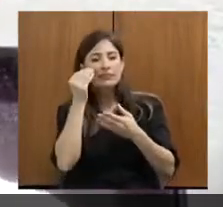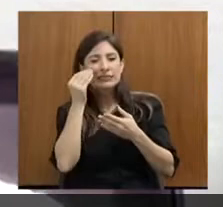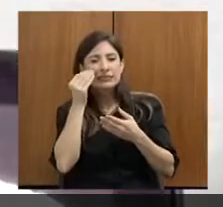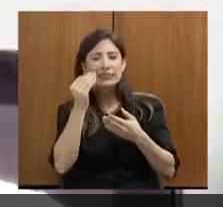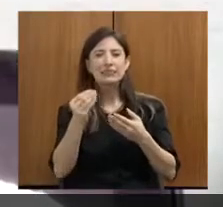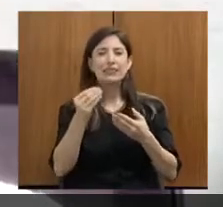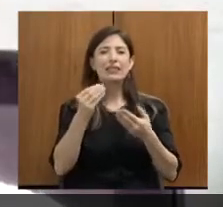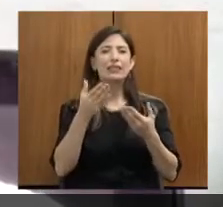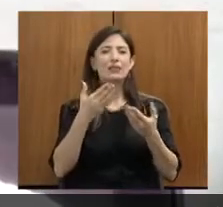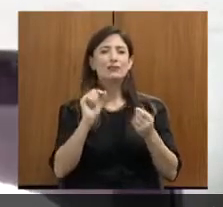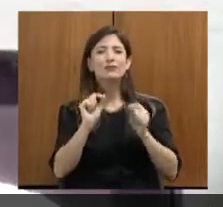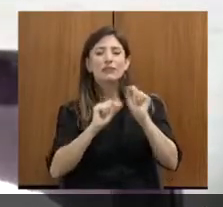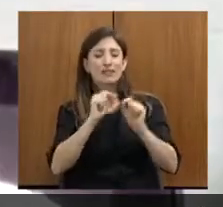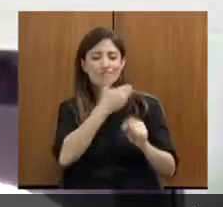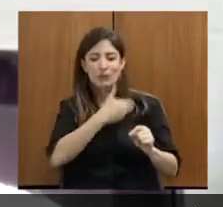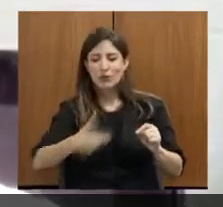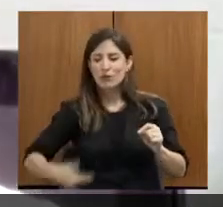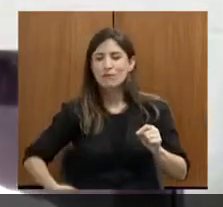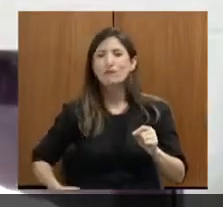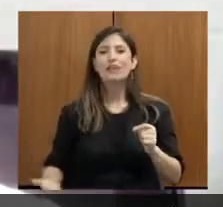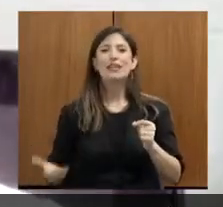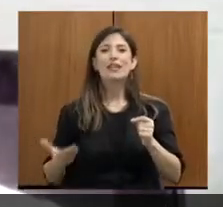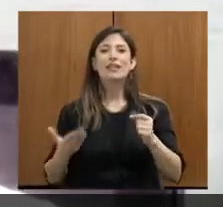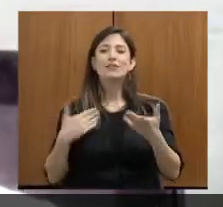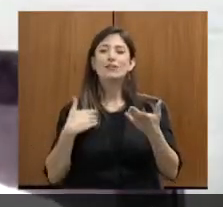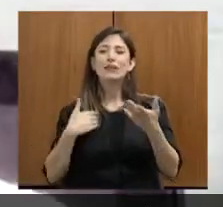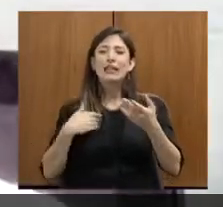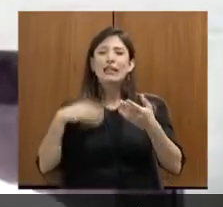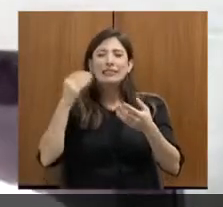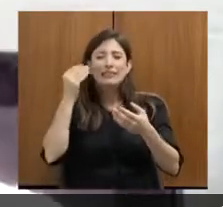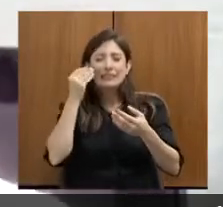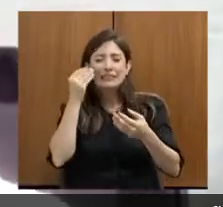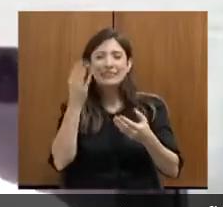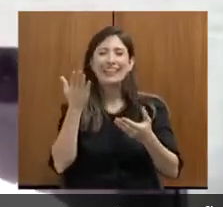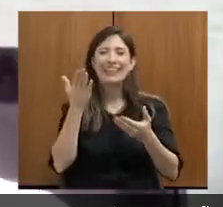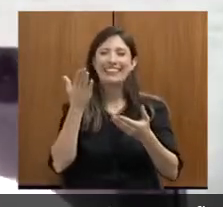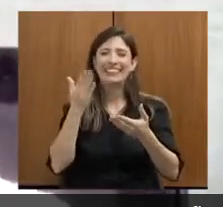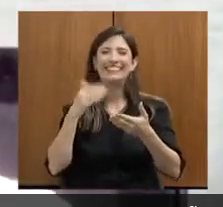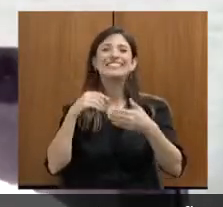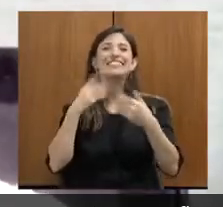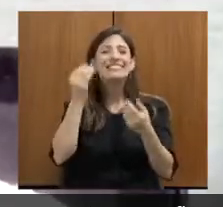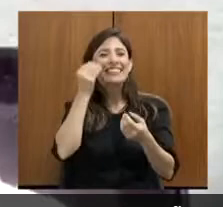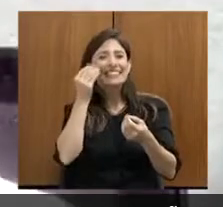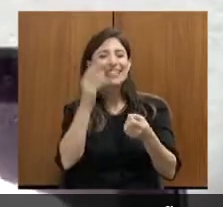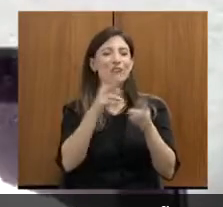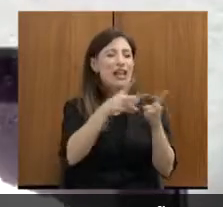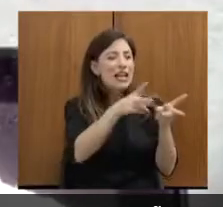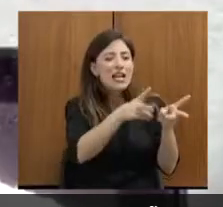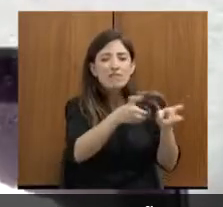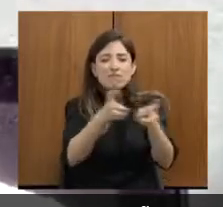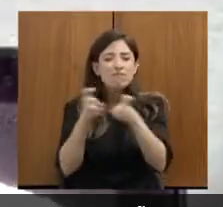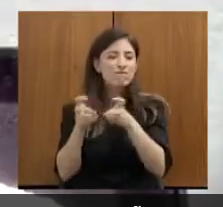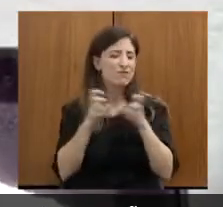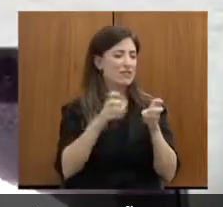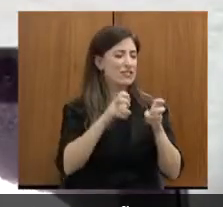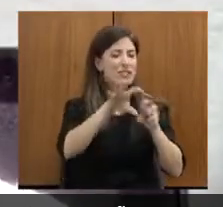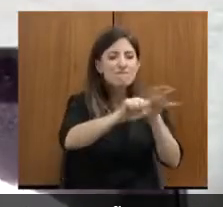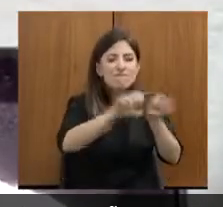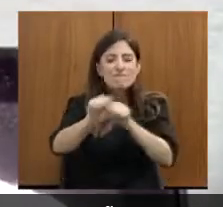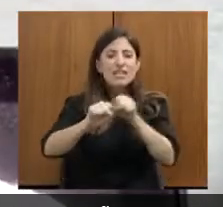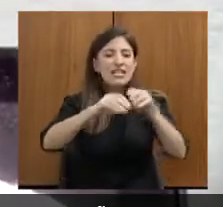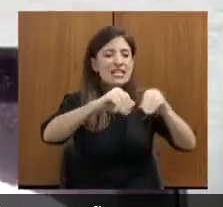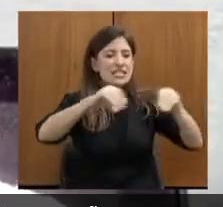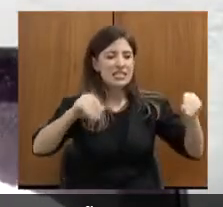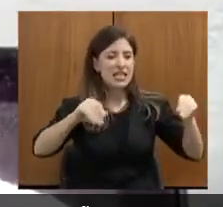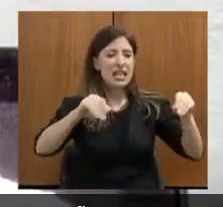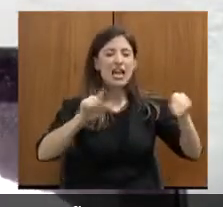estão aliadas Inclusive a uma história do capitalismo nesse território a procriar as telas Na tentativa de expulsão dessas